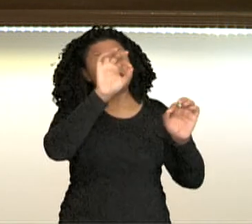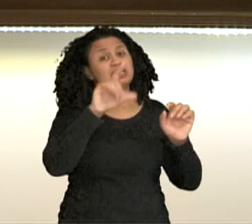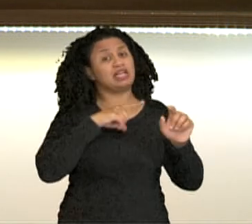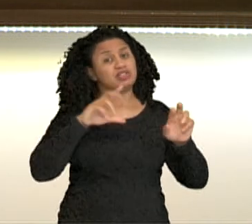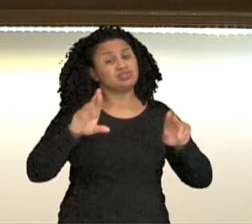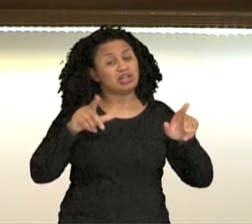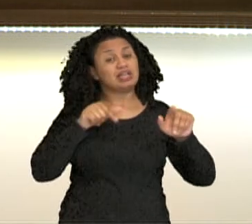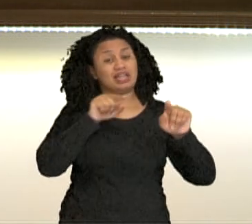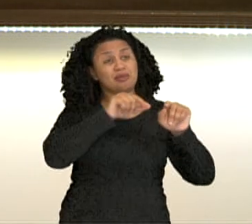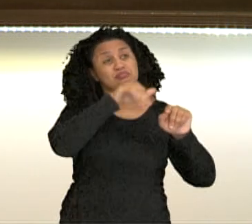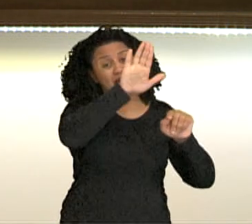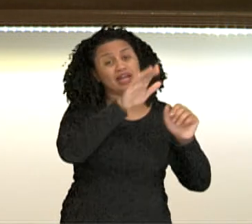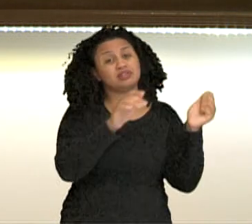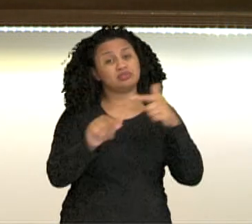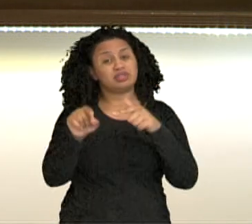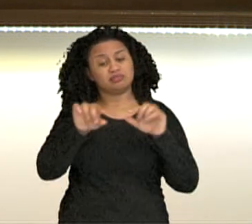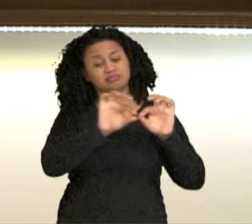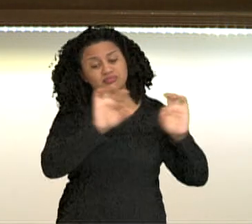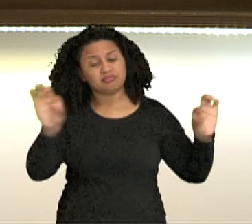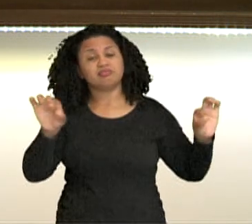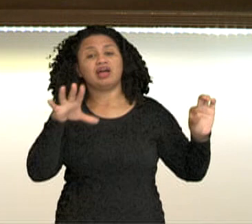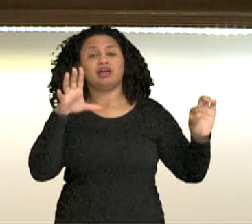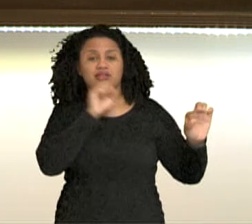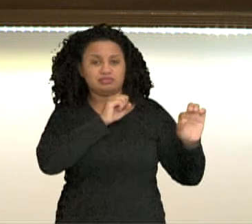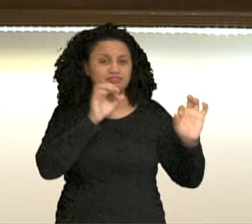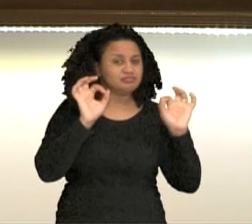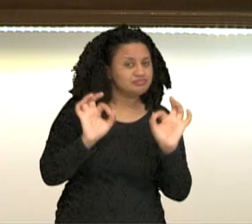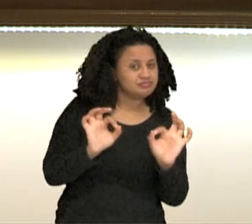pequena, mas é maior. Acertaram?